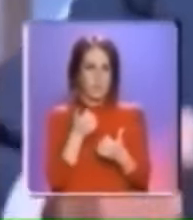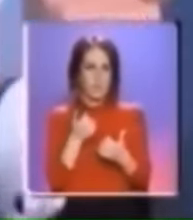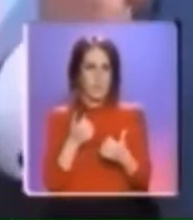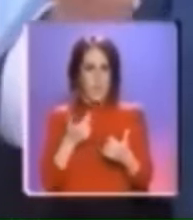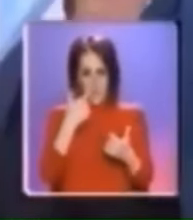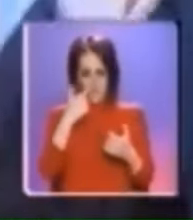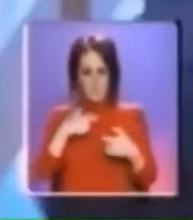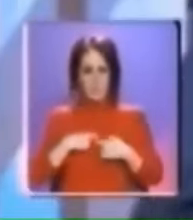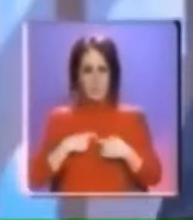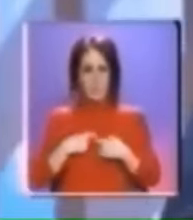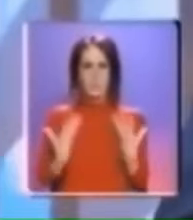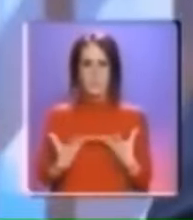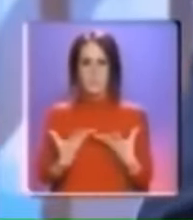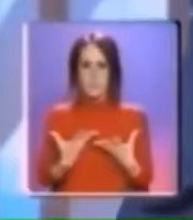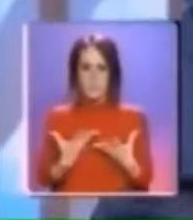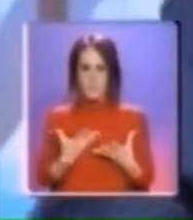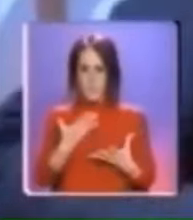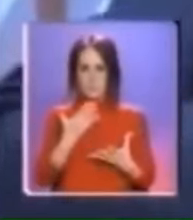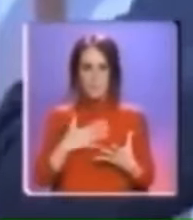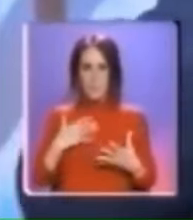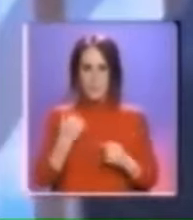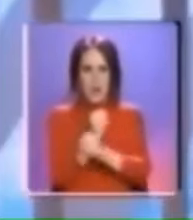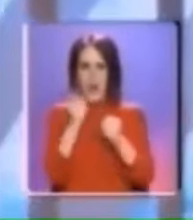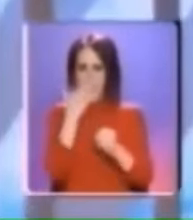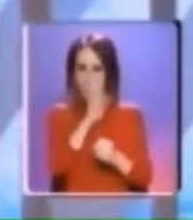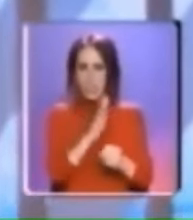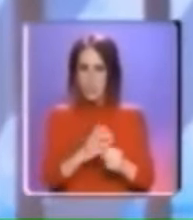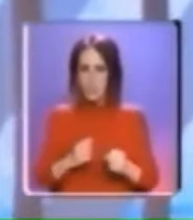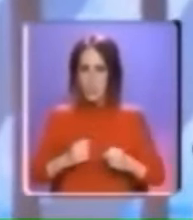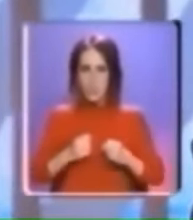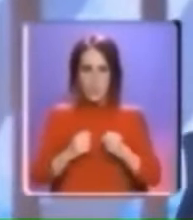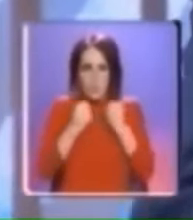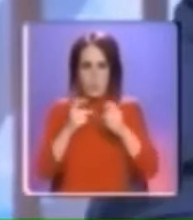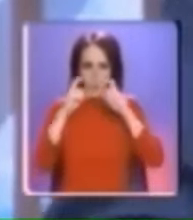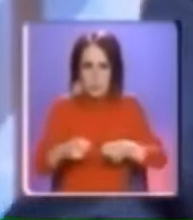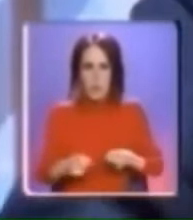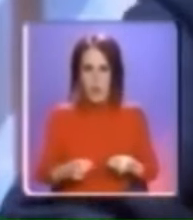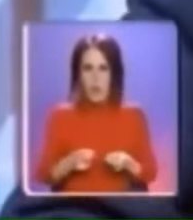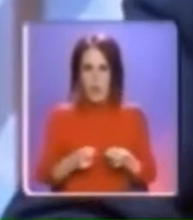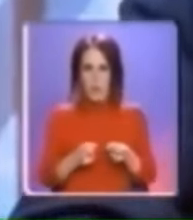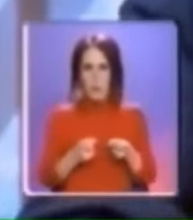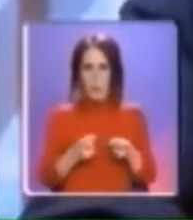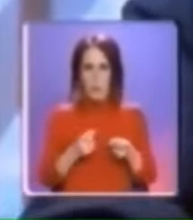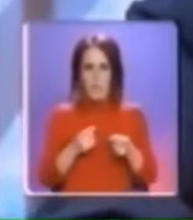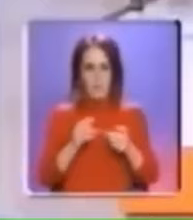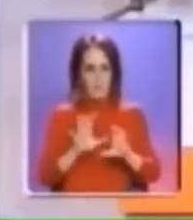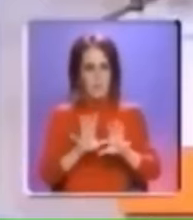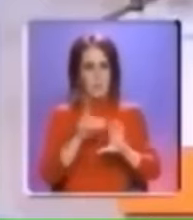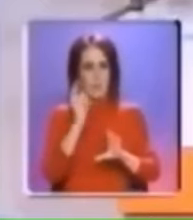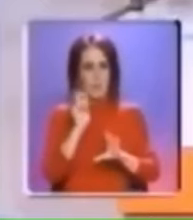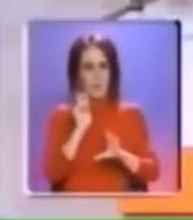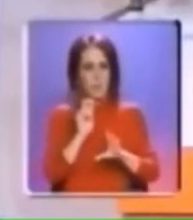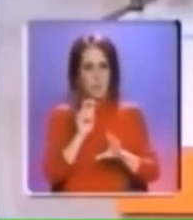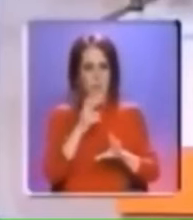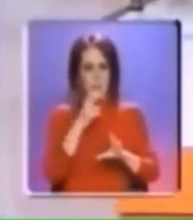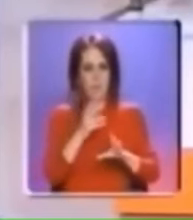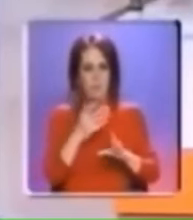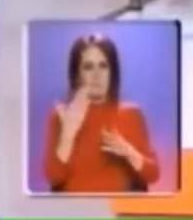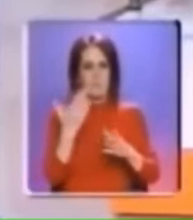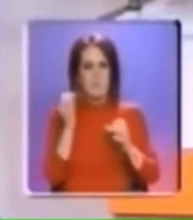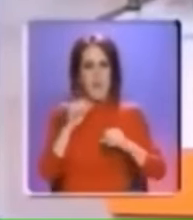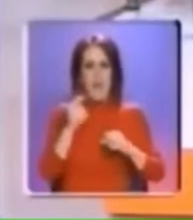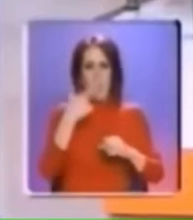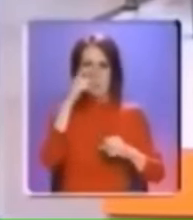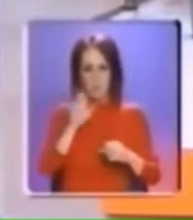de resto eu também tenho de reconhecer que até hoje no código penal não é punido aquele que der